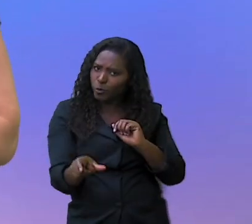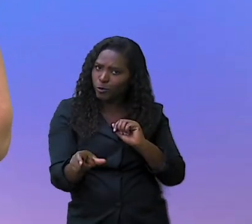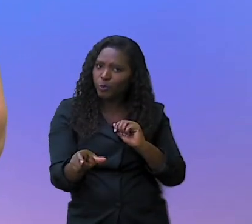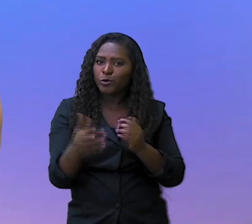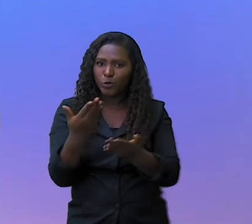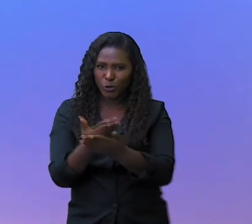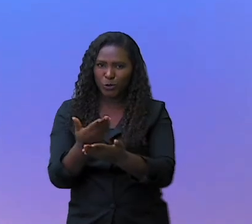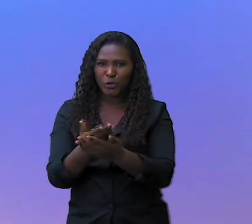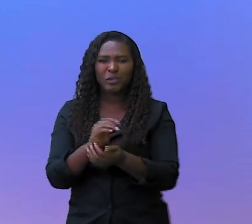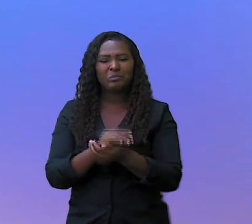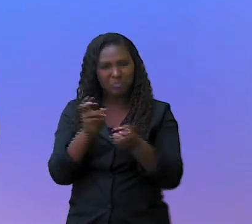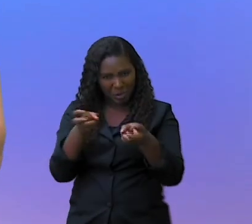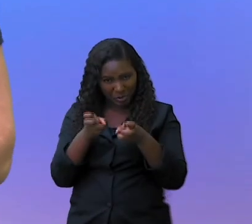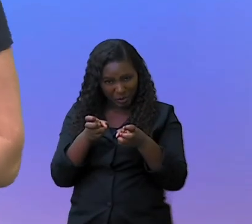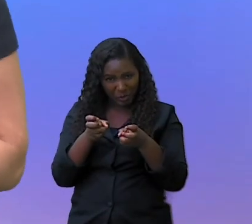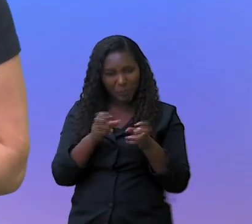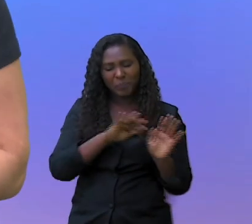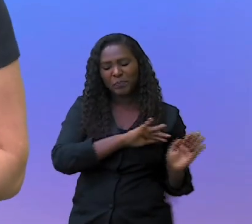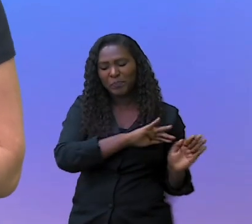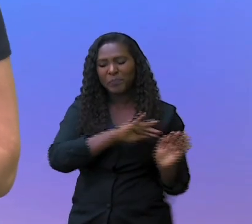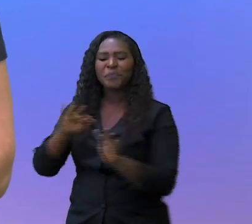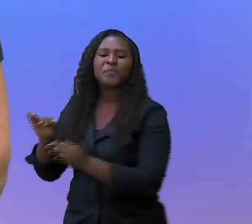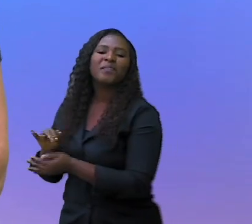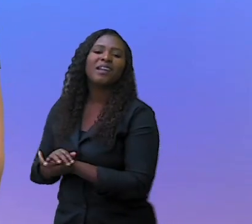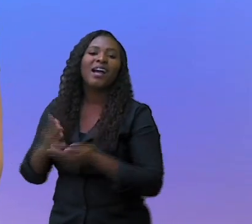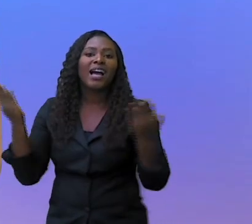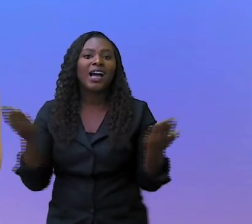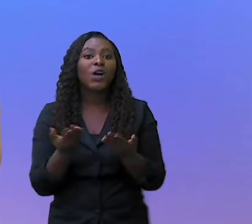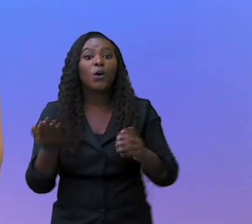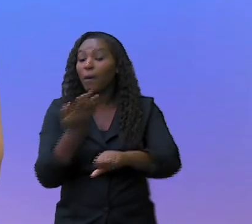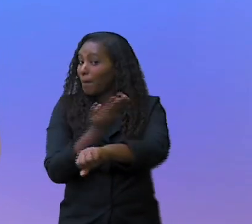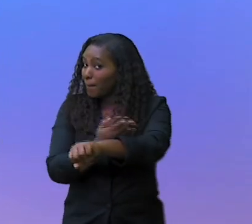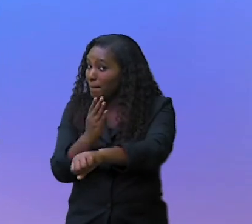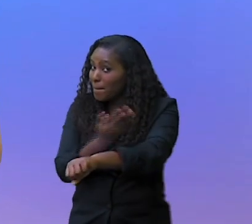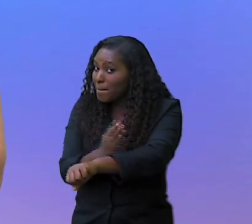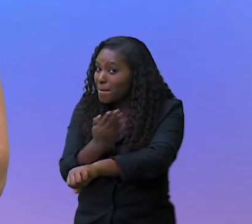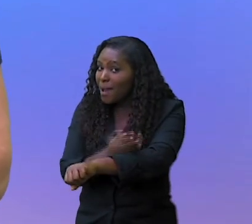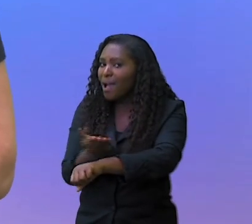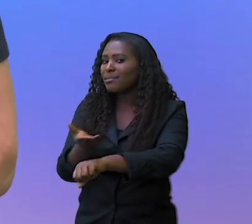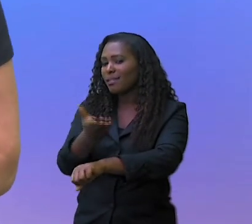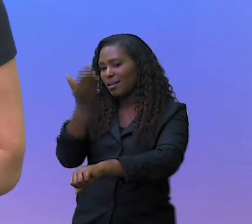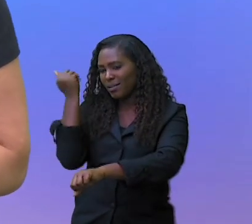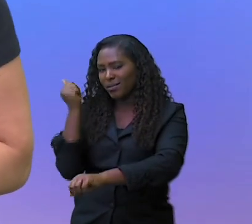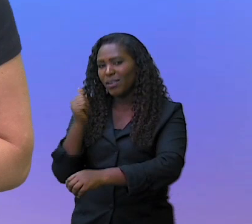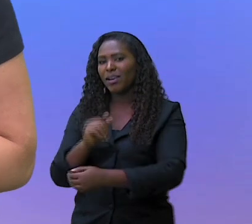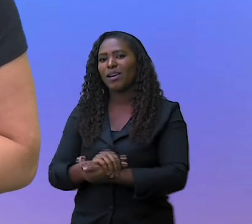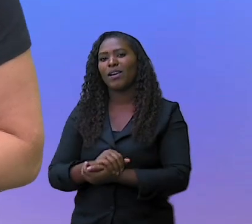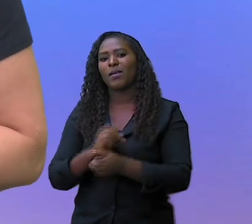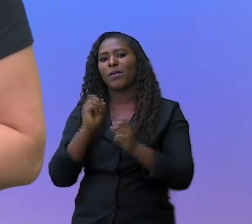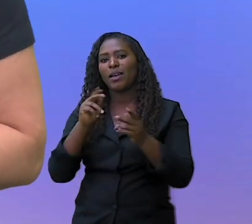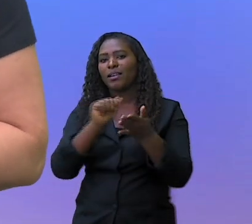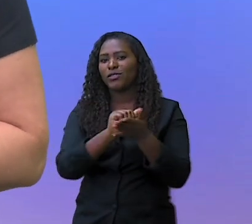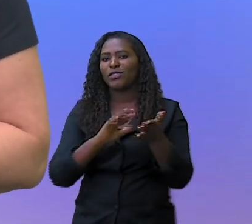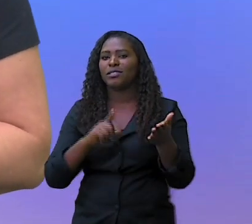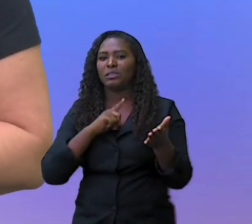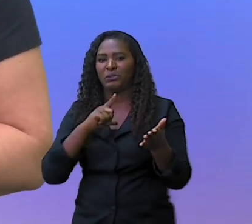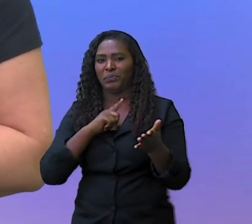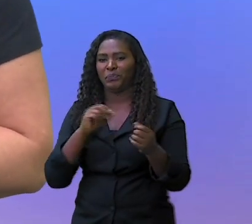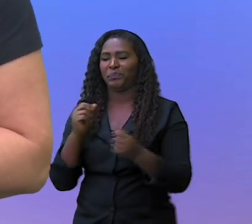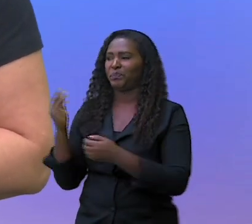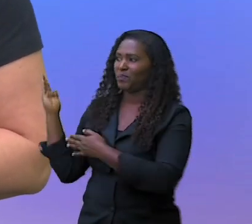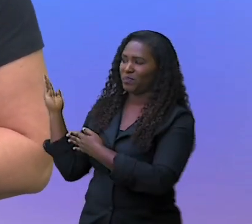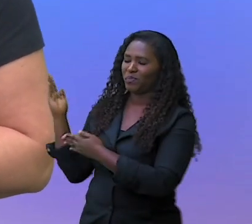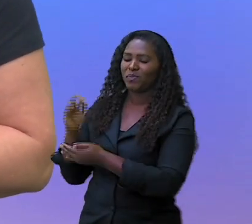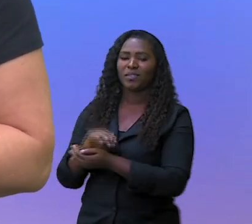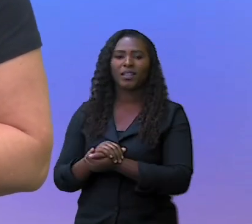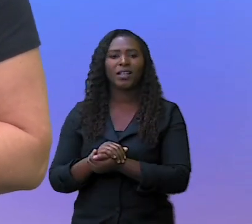esse foi os nossos exemplos. Agora é hora de praticar. Muito bem, vamos praticar. Temos uma atividade. Identifique